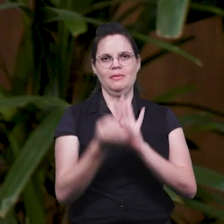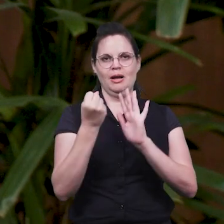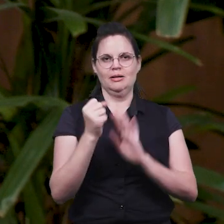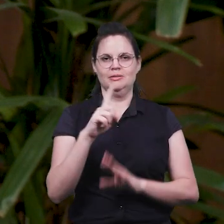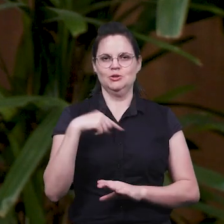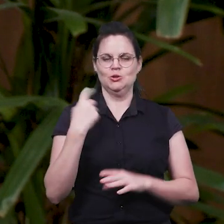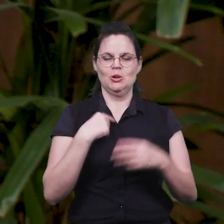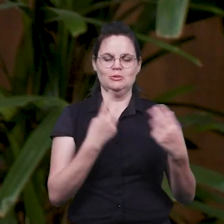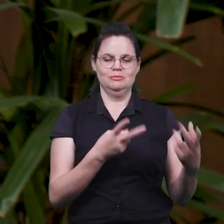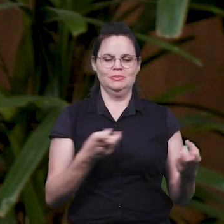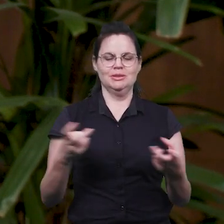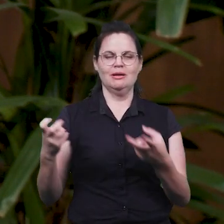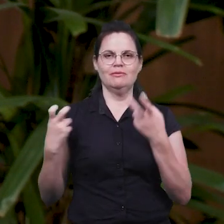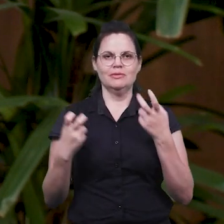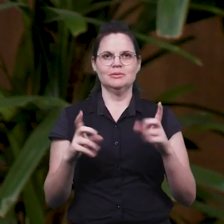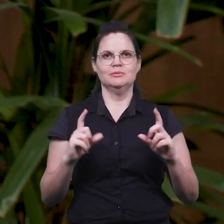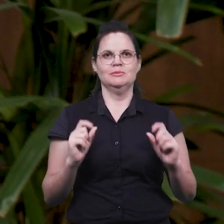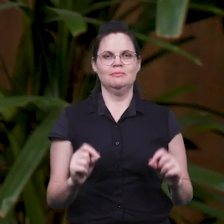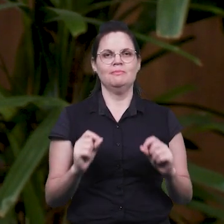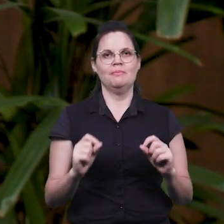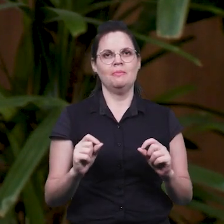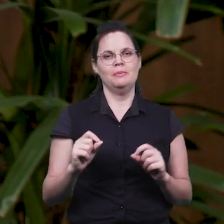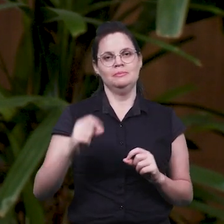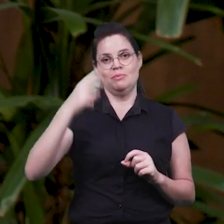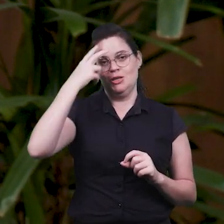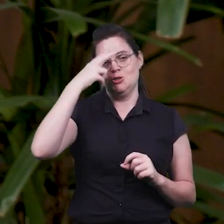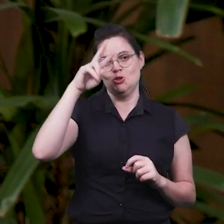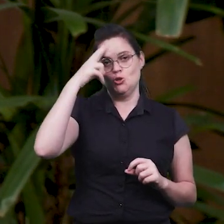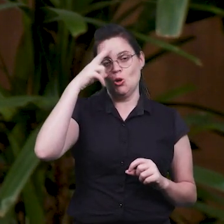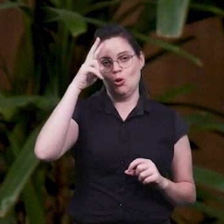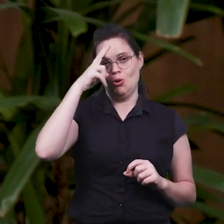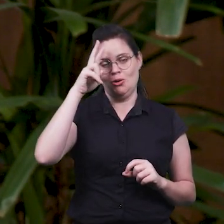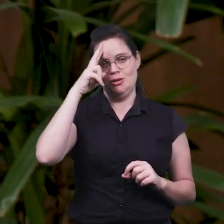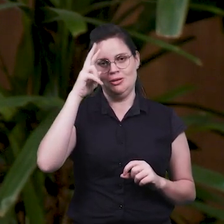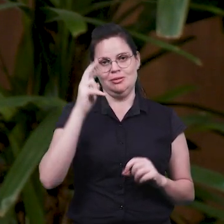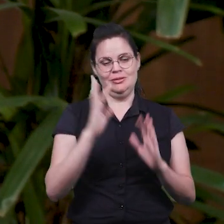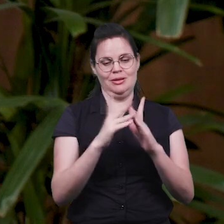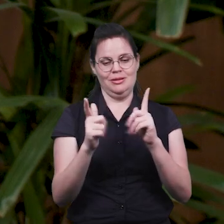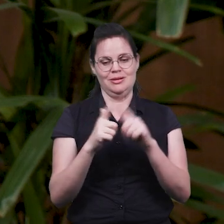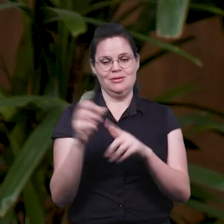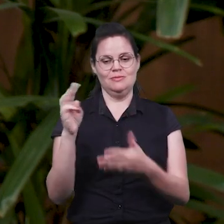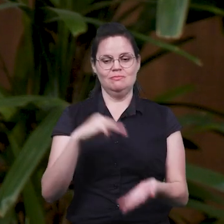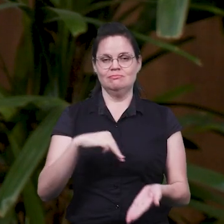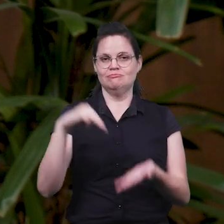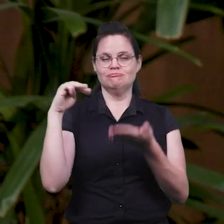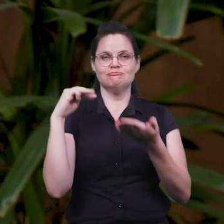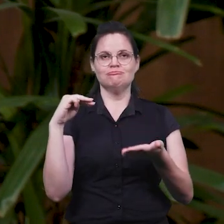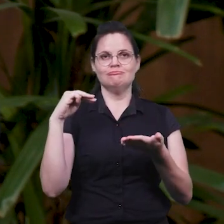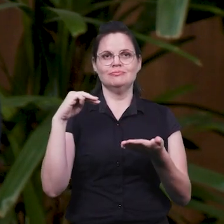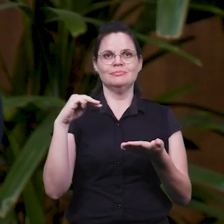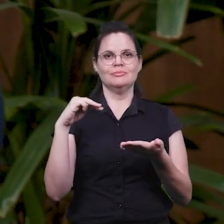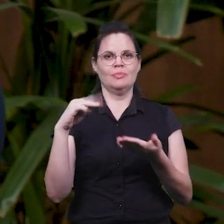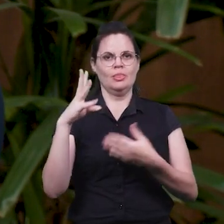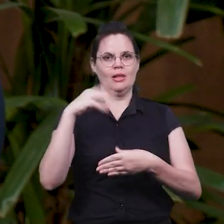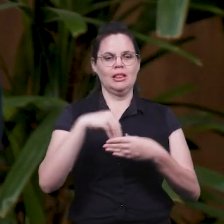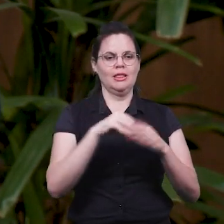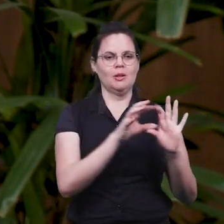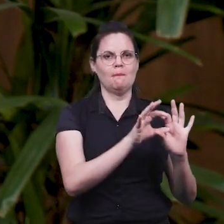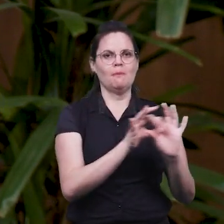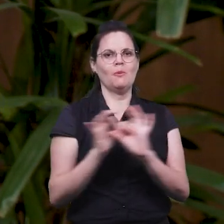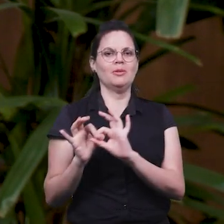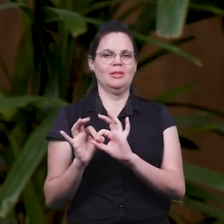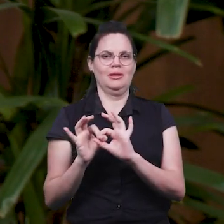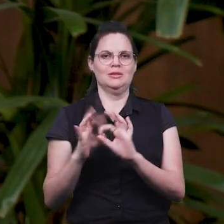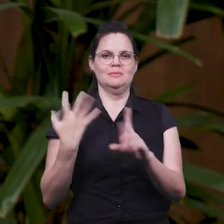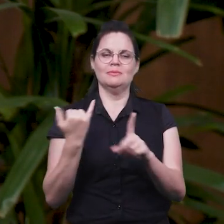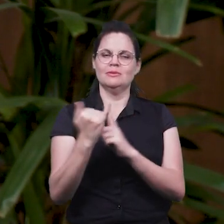observar que o histórico da Igreja Cristã Maranata, ele está dentro do contexto